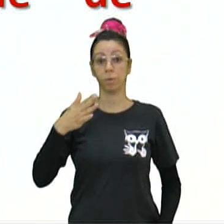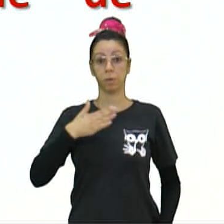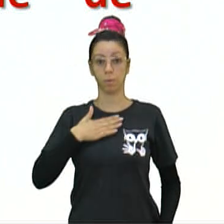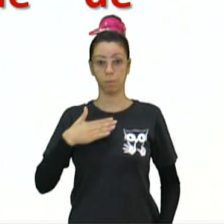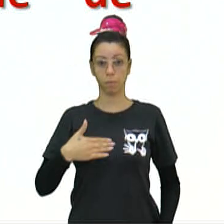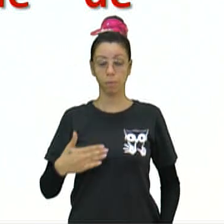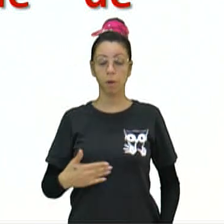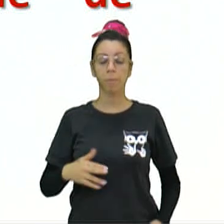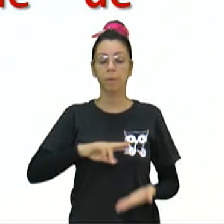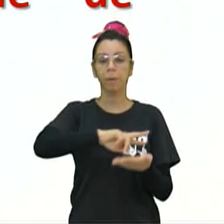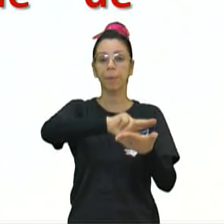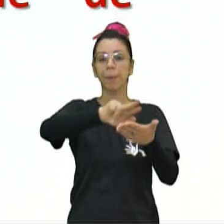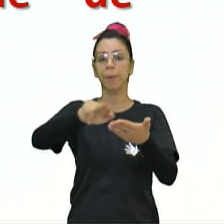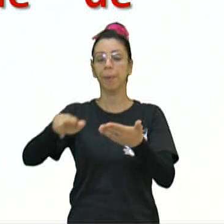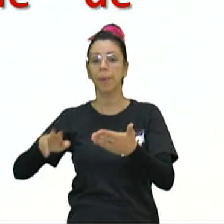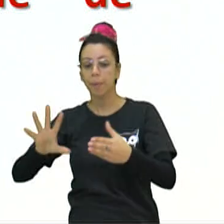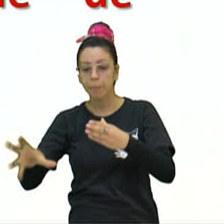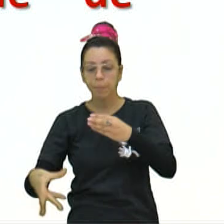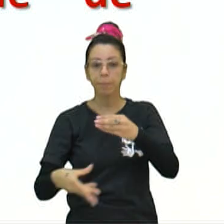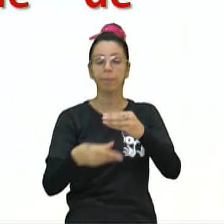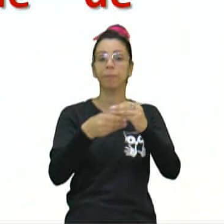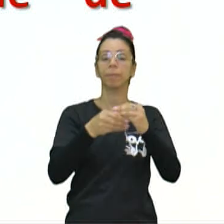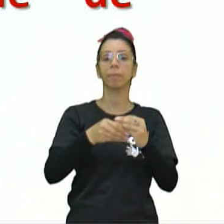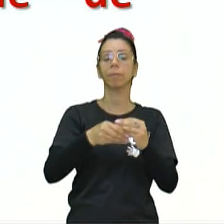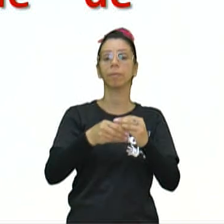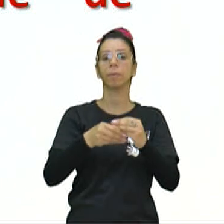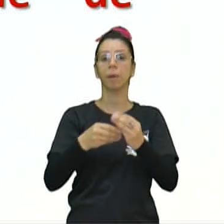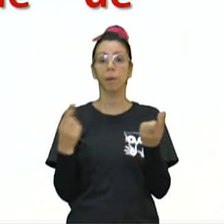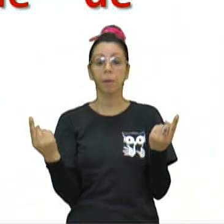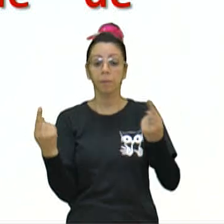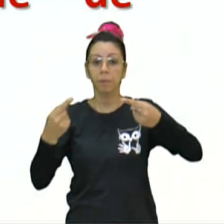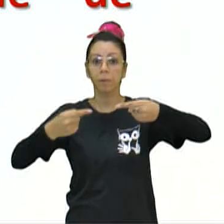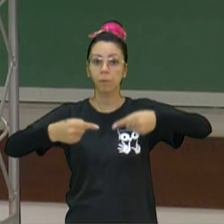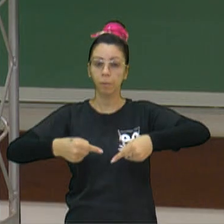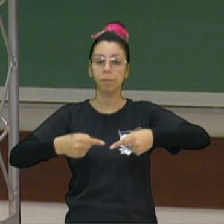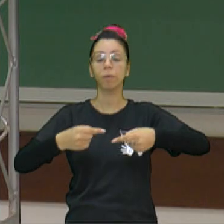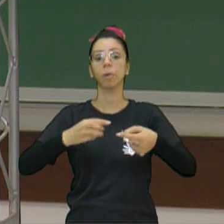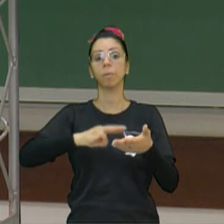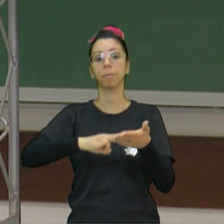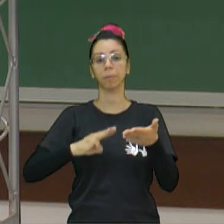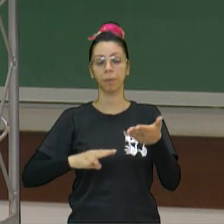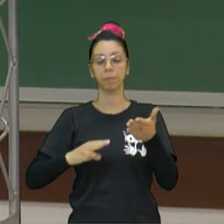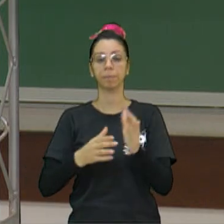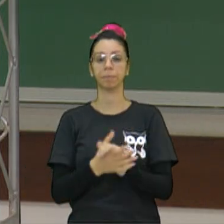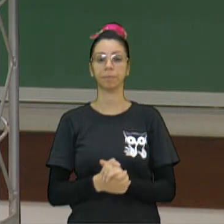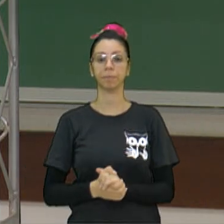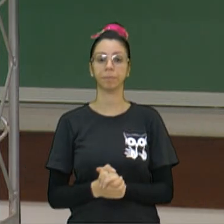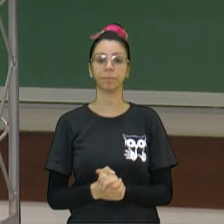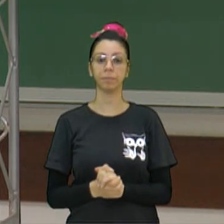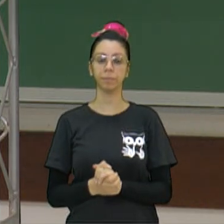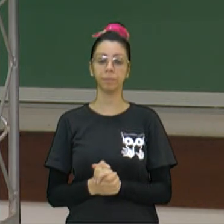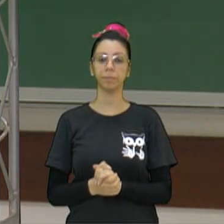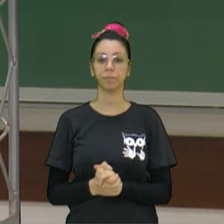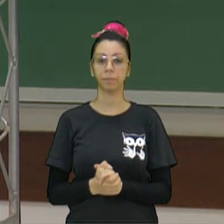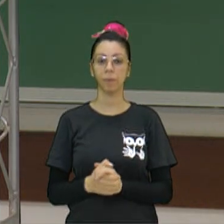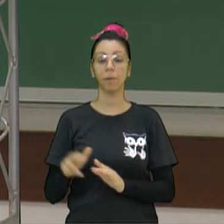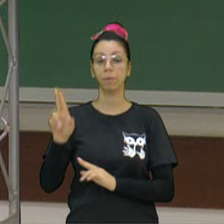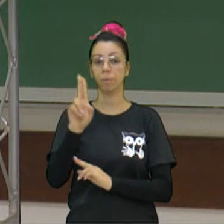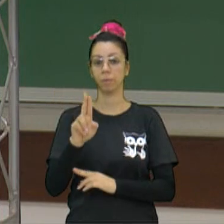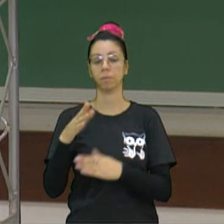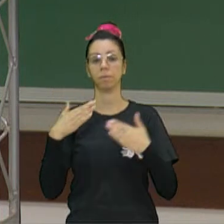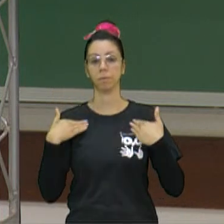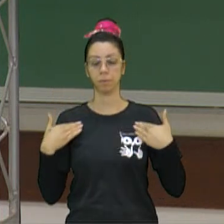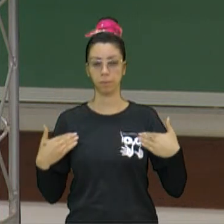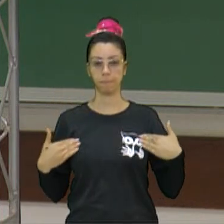diversos acessórios, né, que oferecem uma maior variedade de desafios ao método. Então, ele é realizado com o próprio corpo e se você quer dificultar,